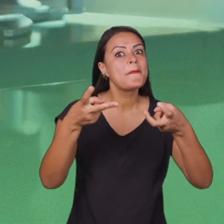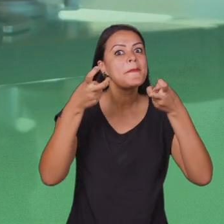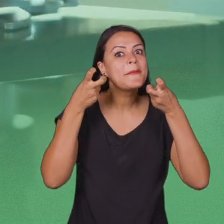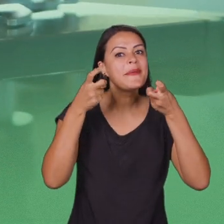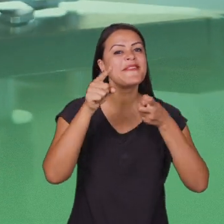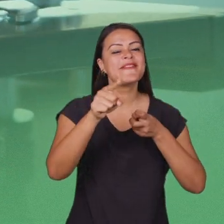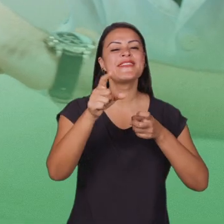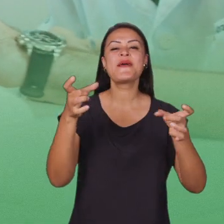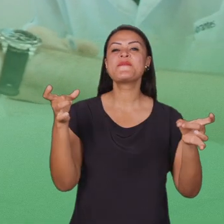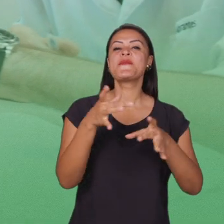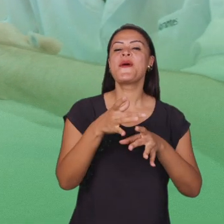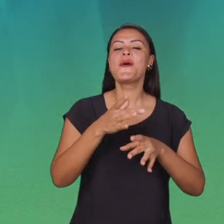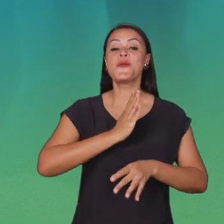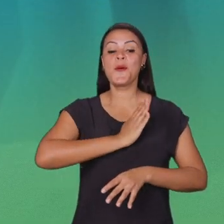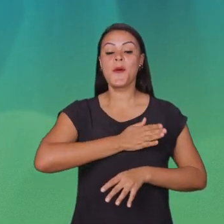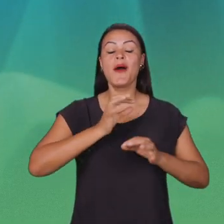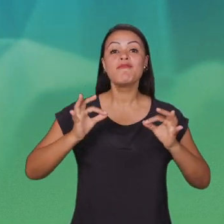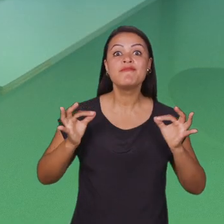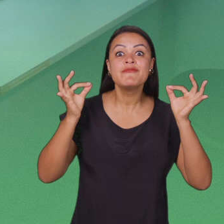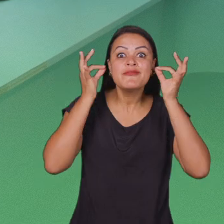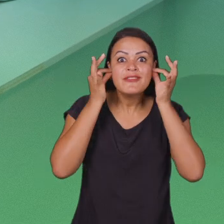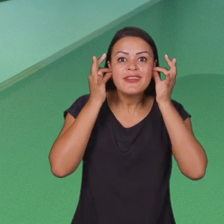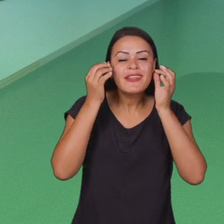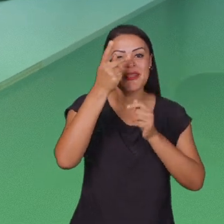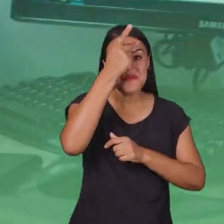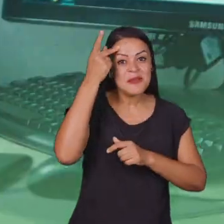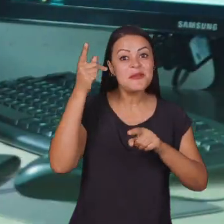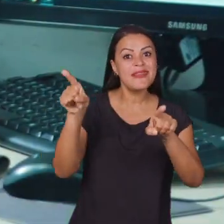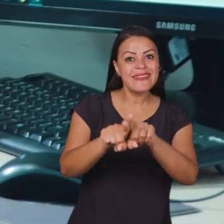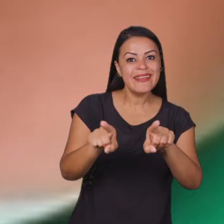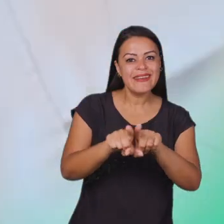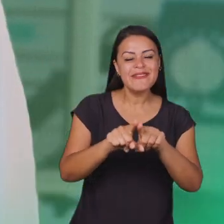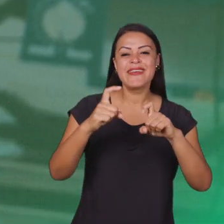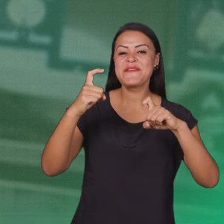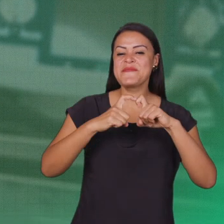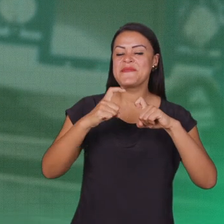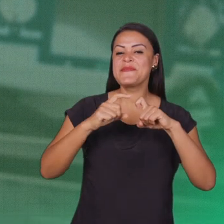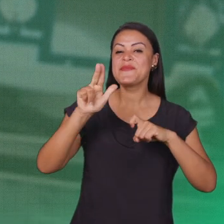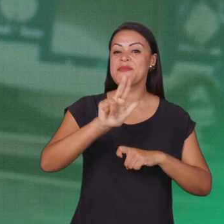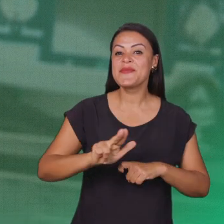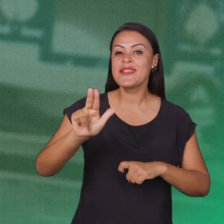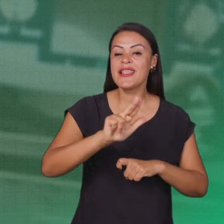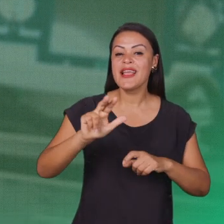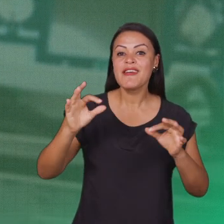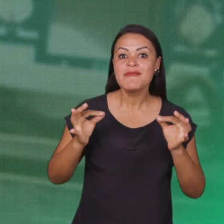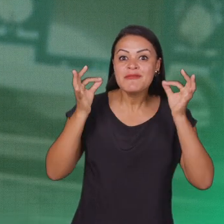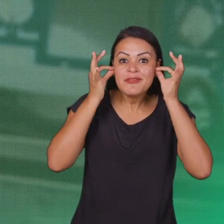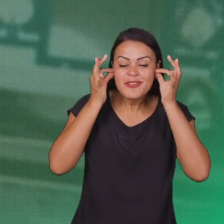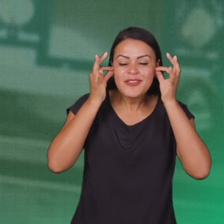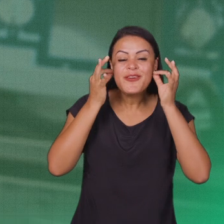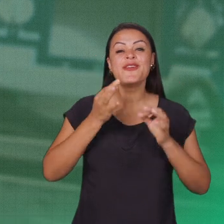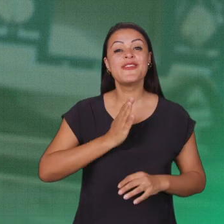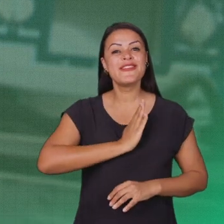perceber, estará pronto para escutar o seu coração e o de muitos outros. Medicina Univille. Escute o seu